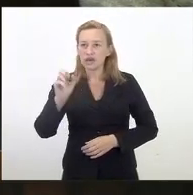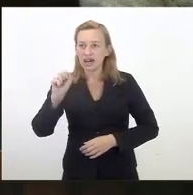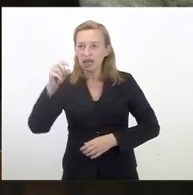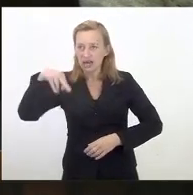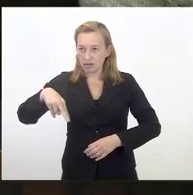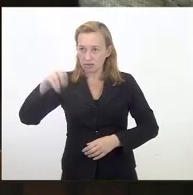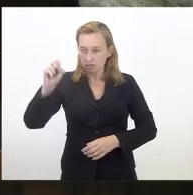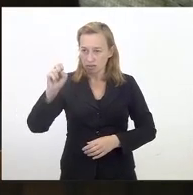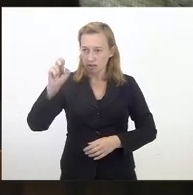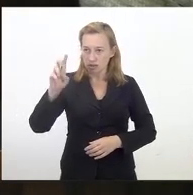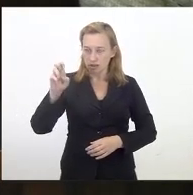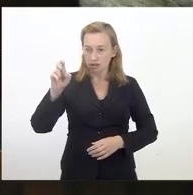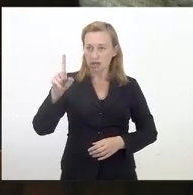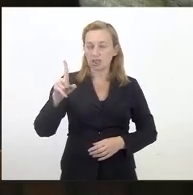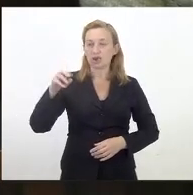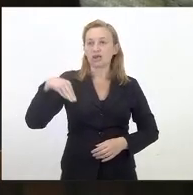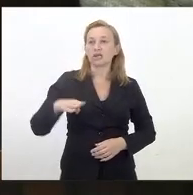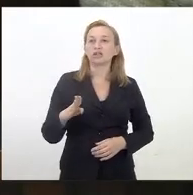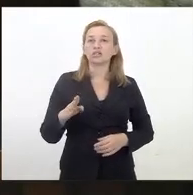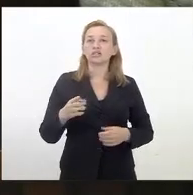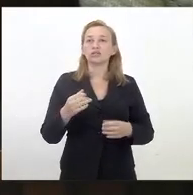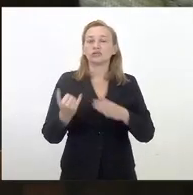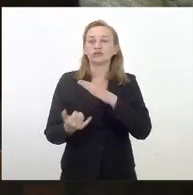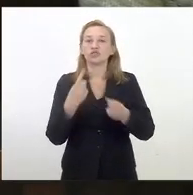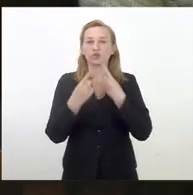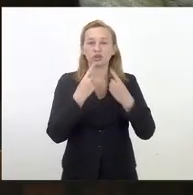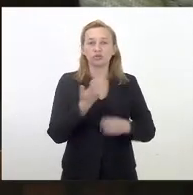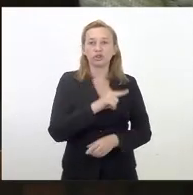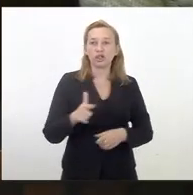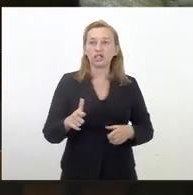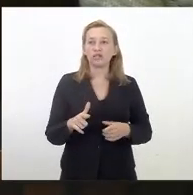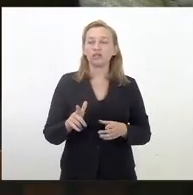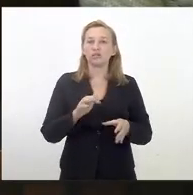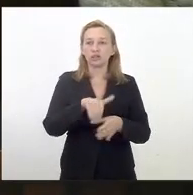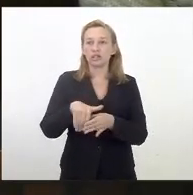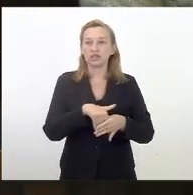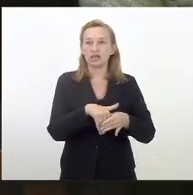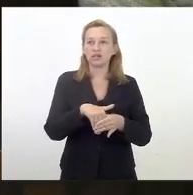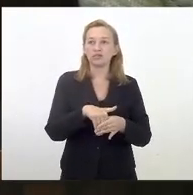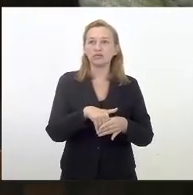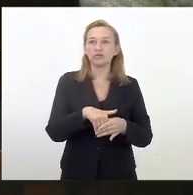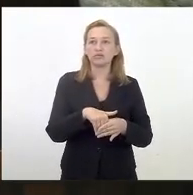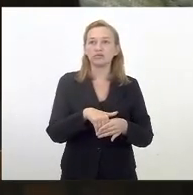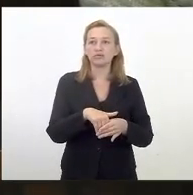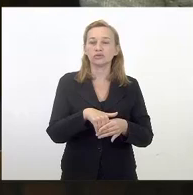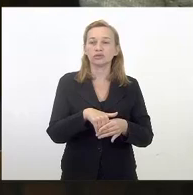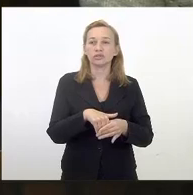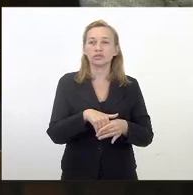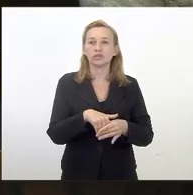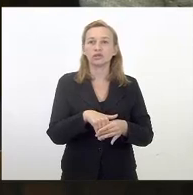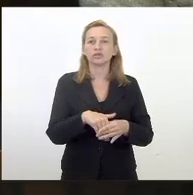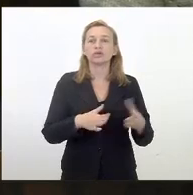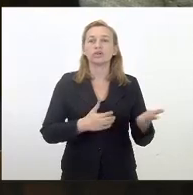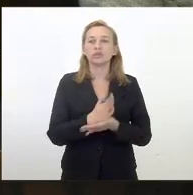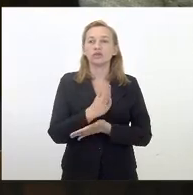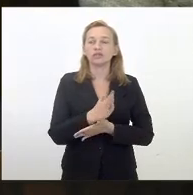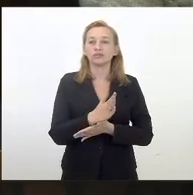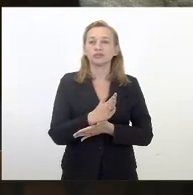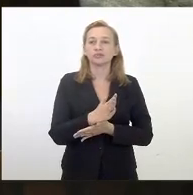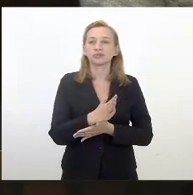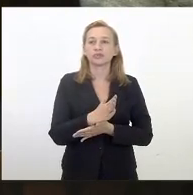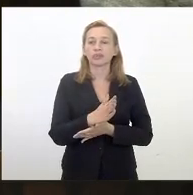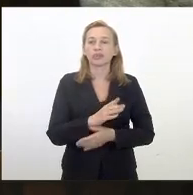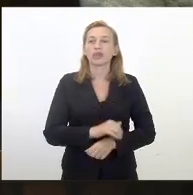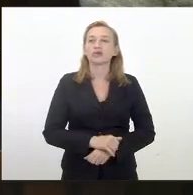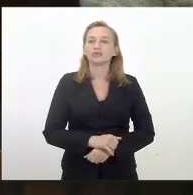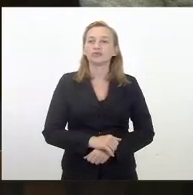Márcio para Canela em discussão uma vez que aquele discutir-se-á de discussão e votação do seu de que aprovam tem uma descrição aprovado